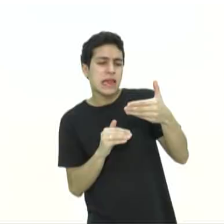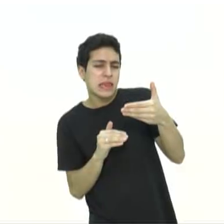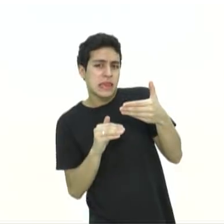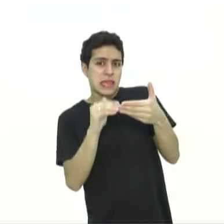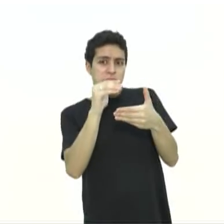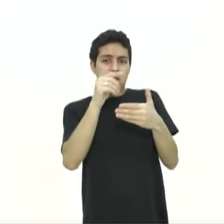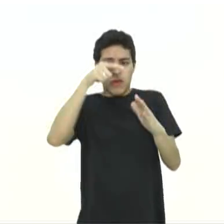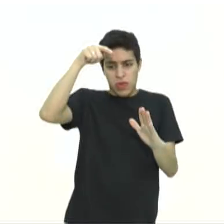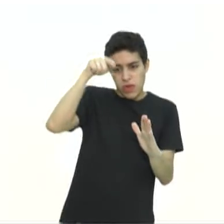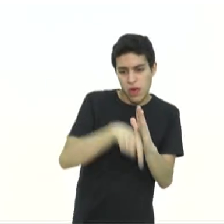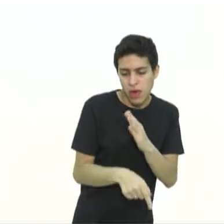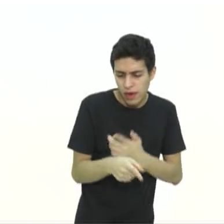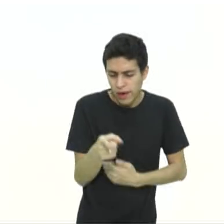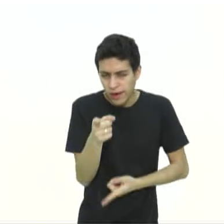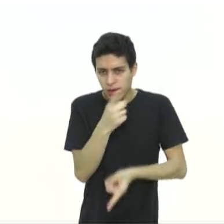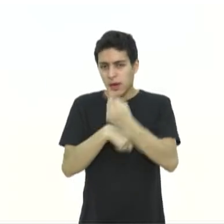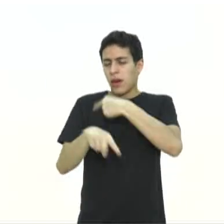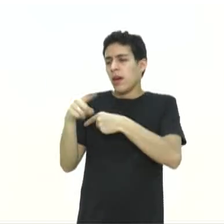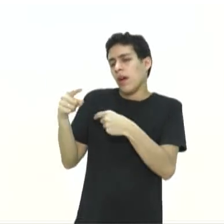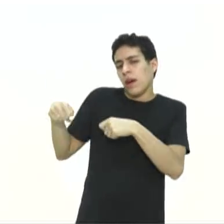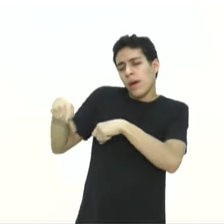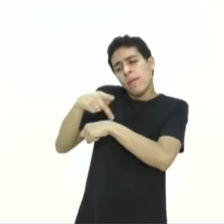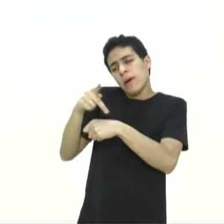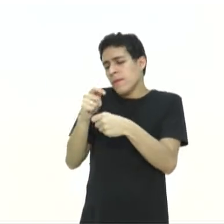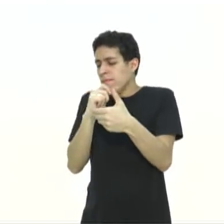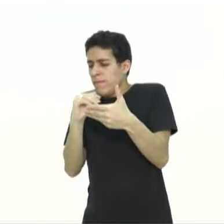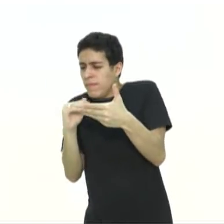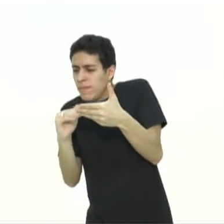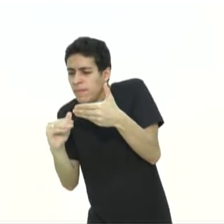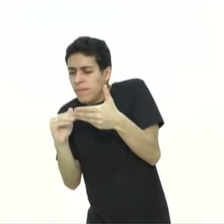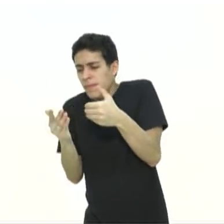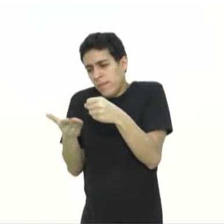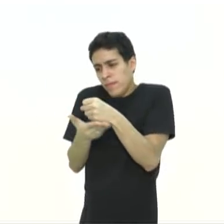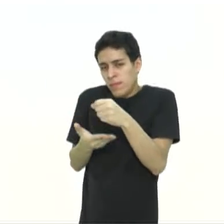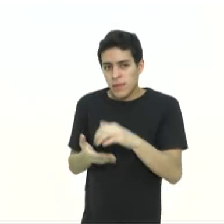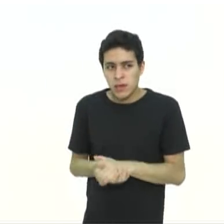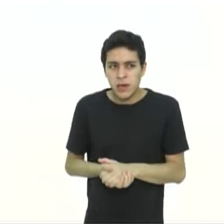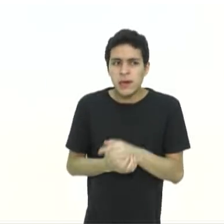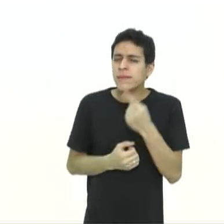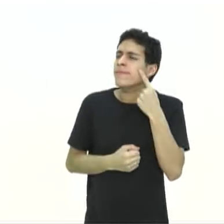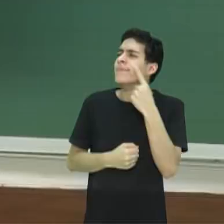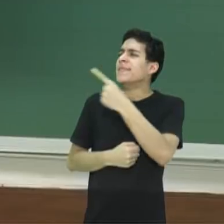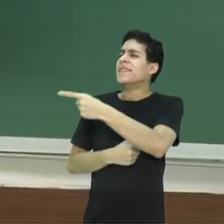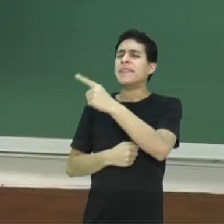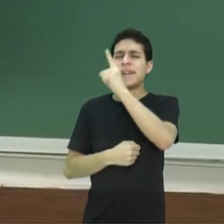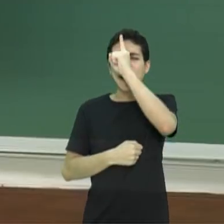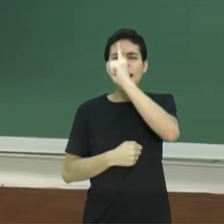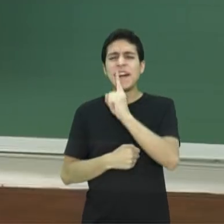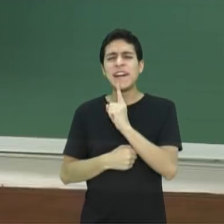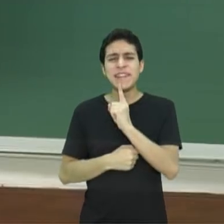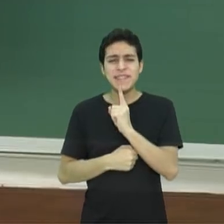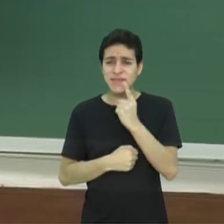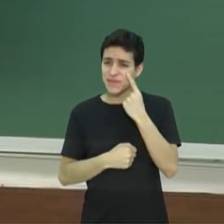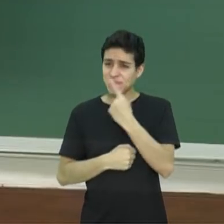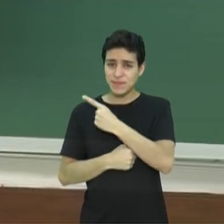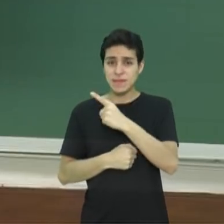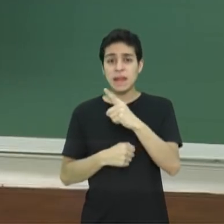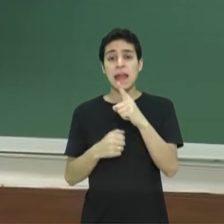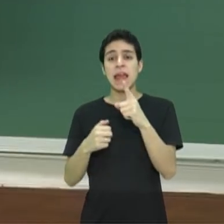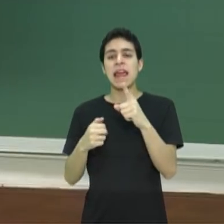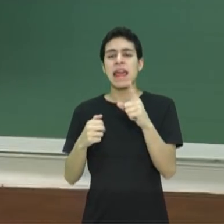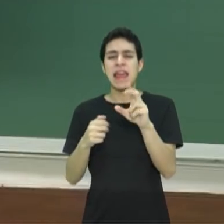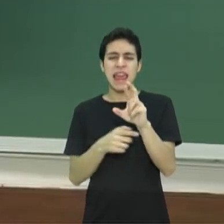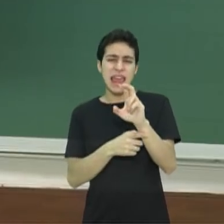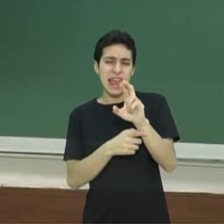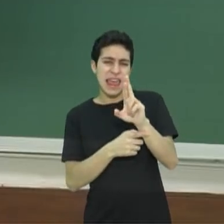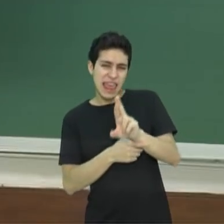elevada a questão industrial. O amarelinho, os países de elevada industrialização, né? Então, tem o Reino Unido todo, os Países